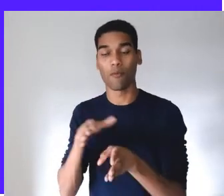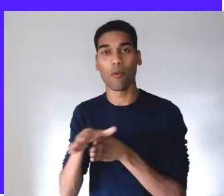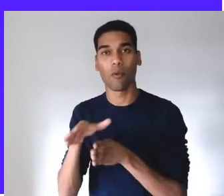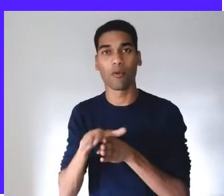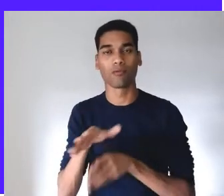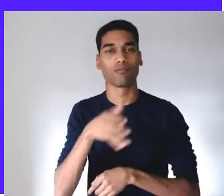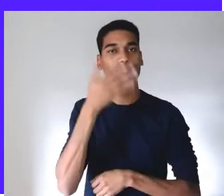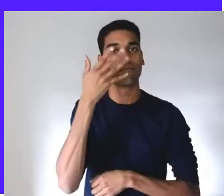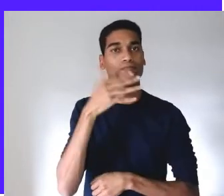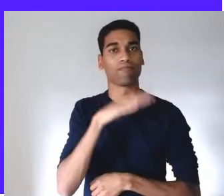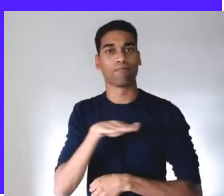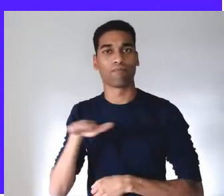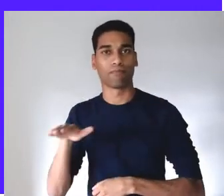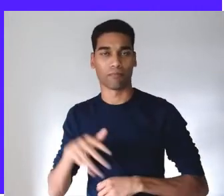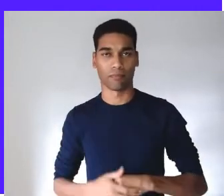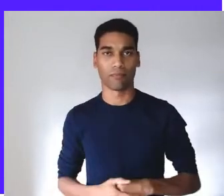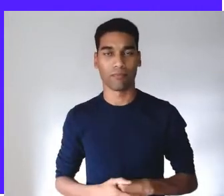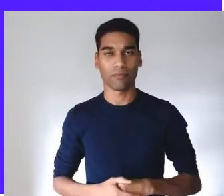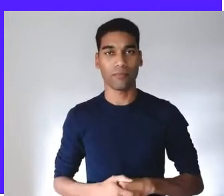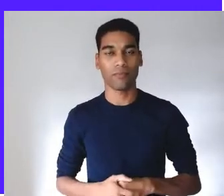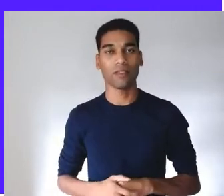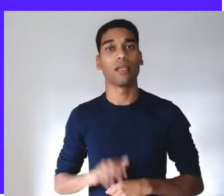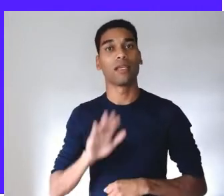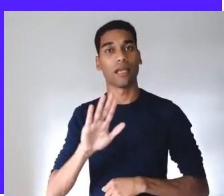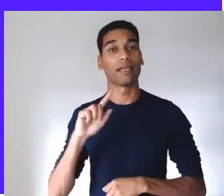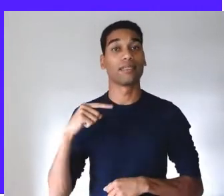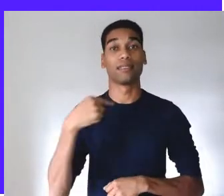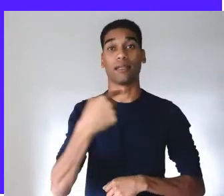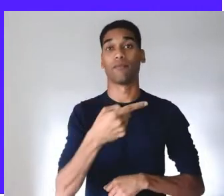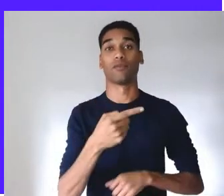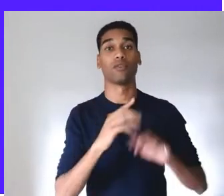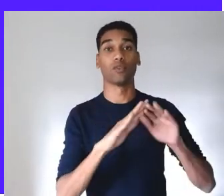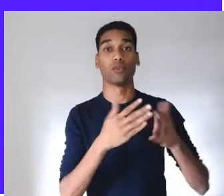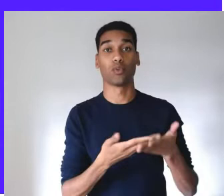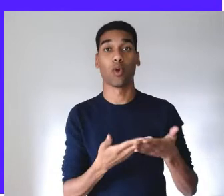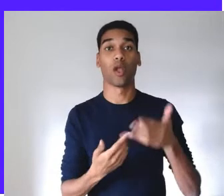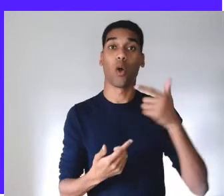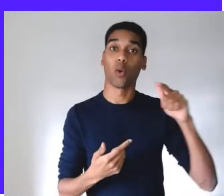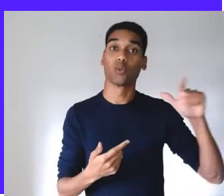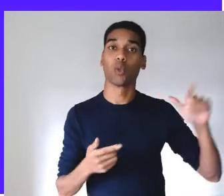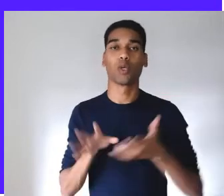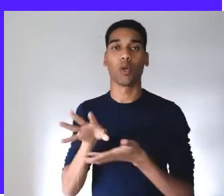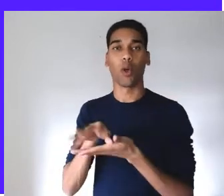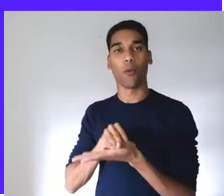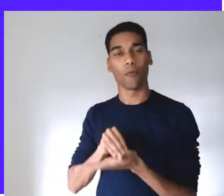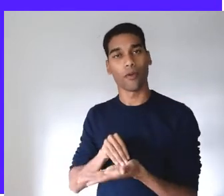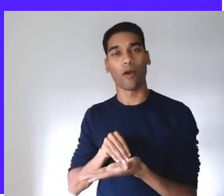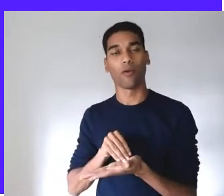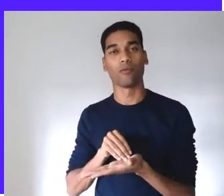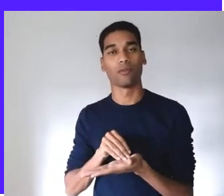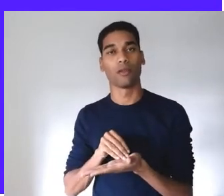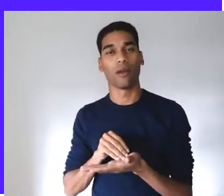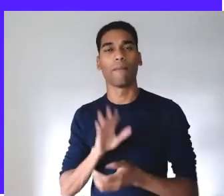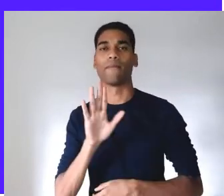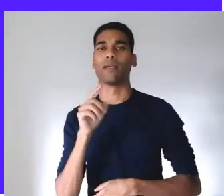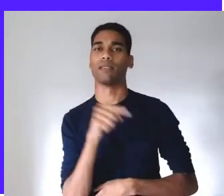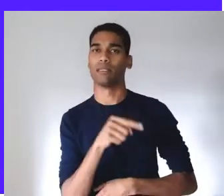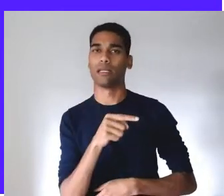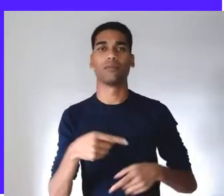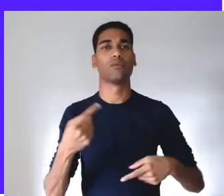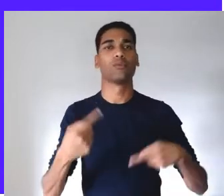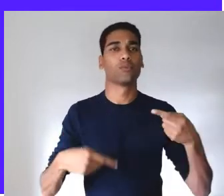e passou depois para outras escolas. E o que eles faziam? Eles discutiam justamente a desigualdade da educação, o que